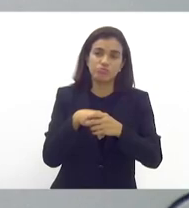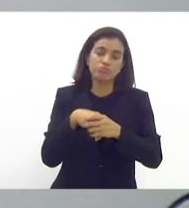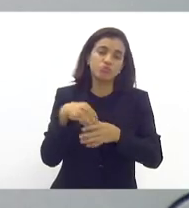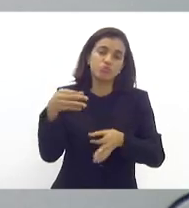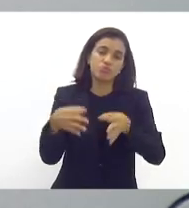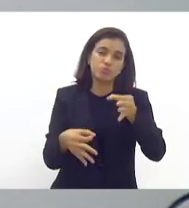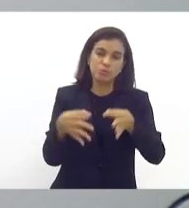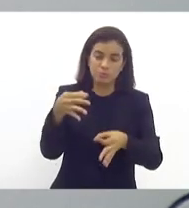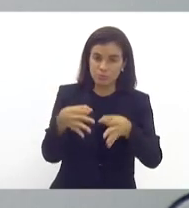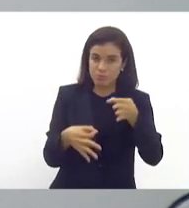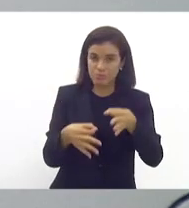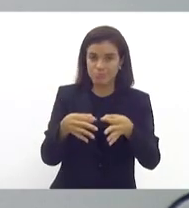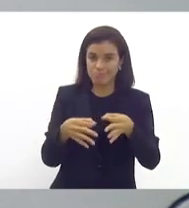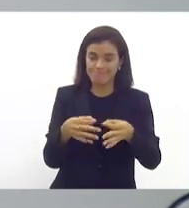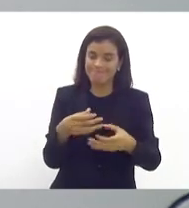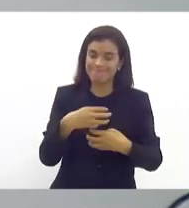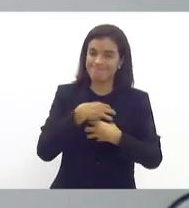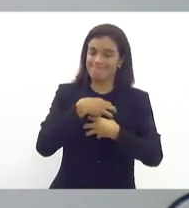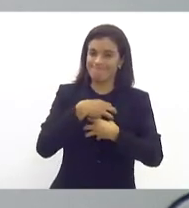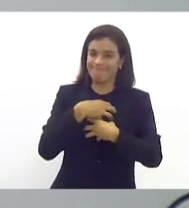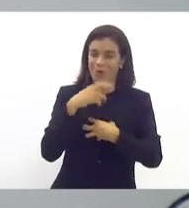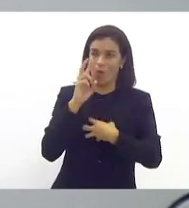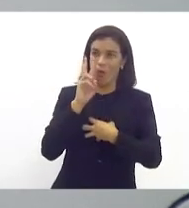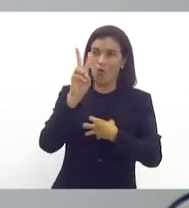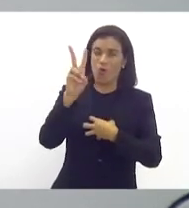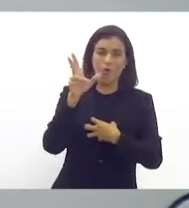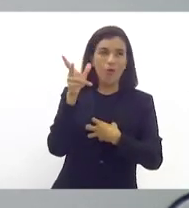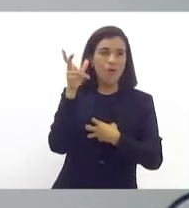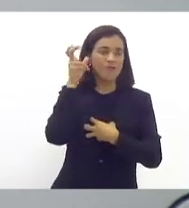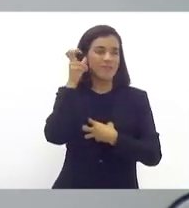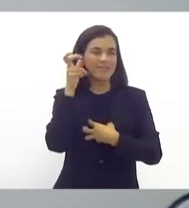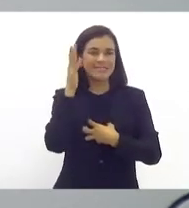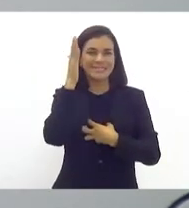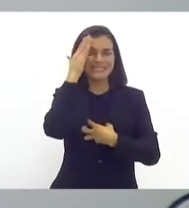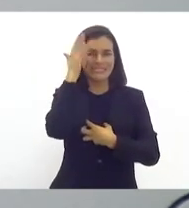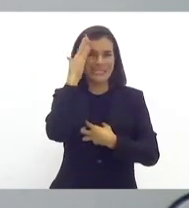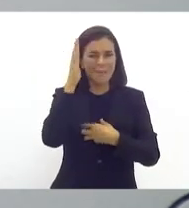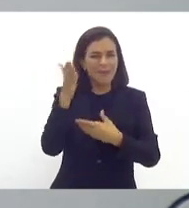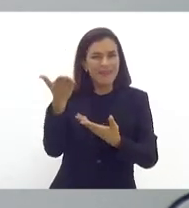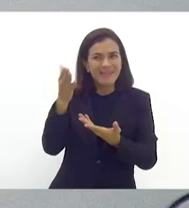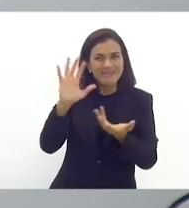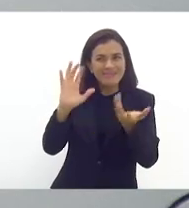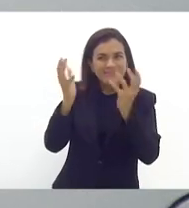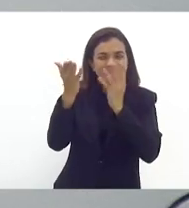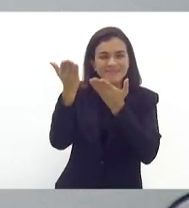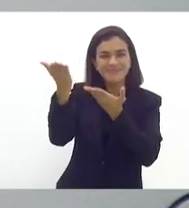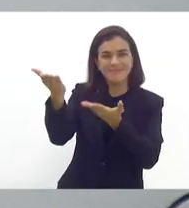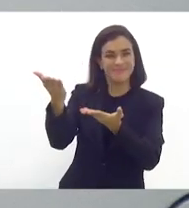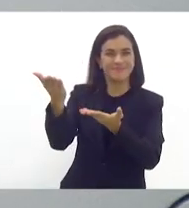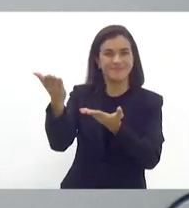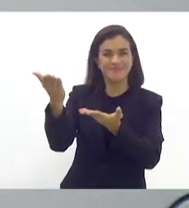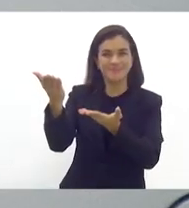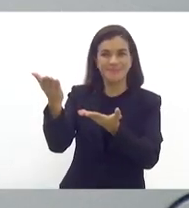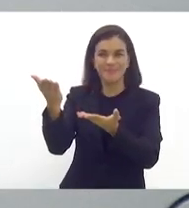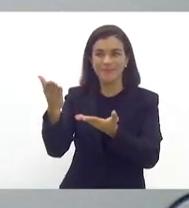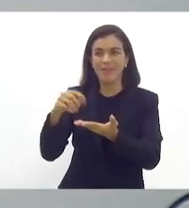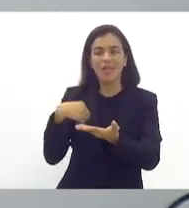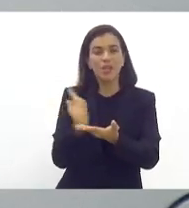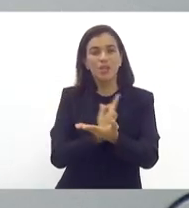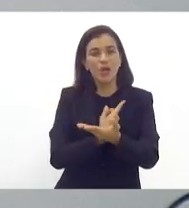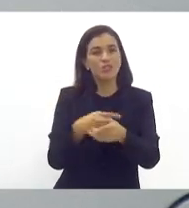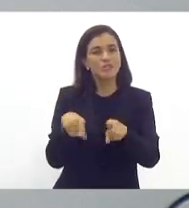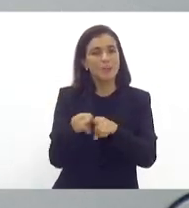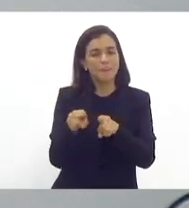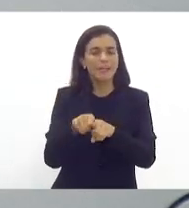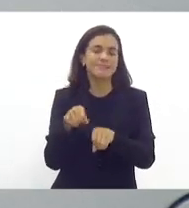não não é nada agradável né ouvir saber saber que isso está acontecendo e e nós realmente